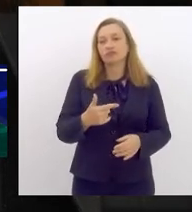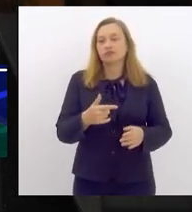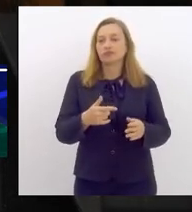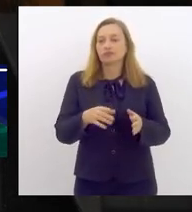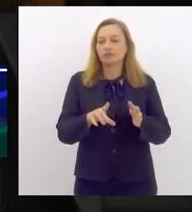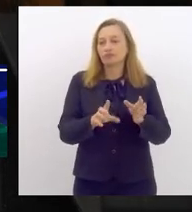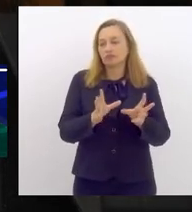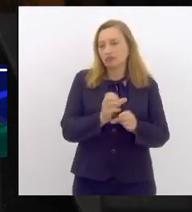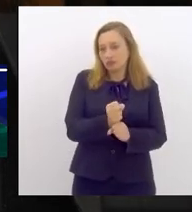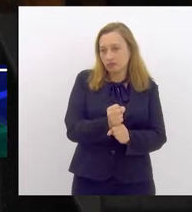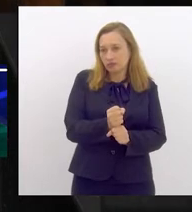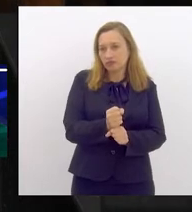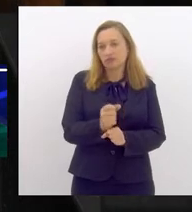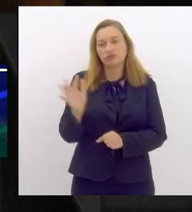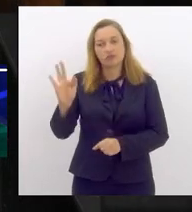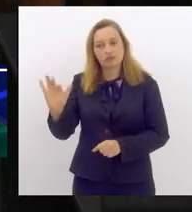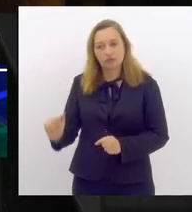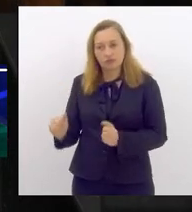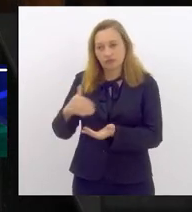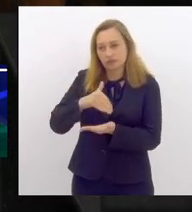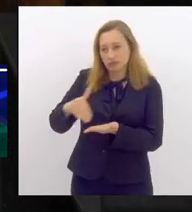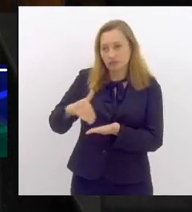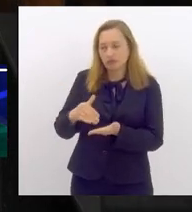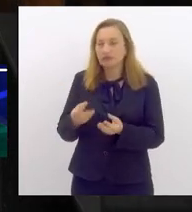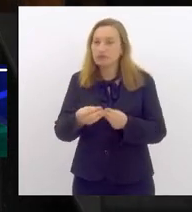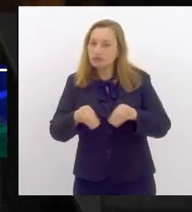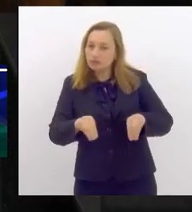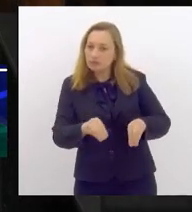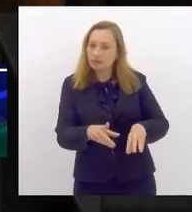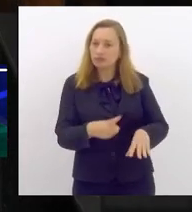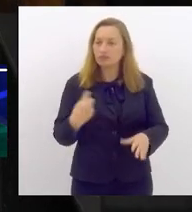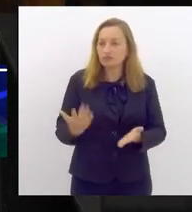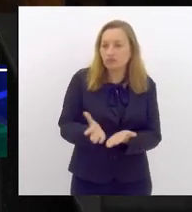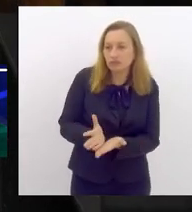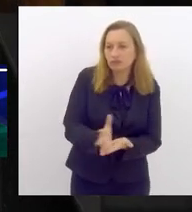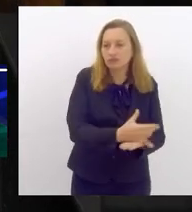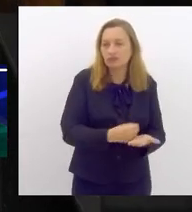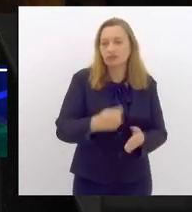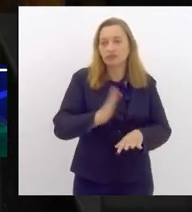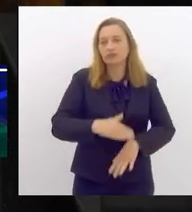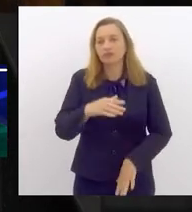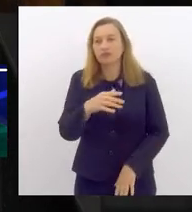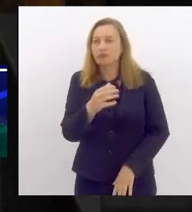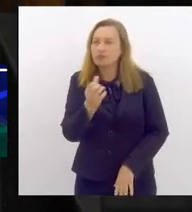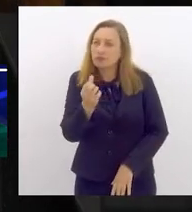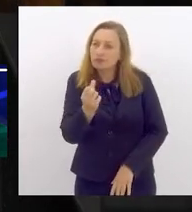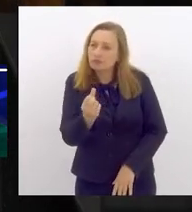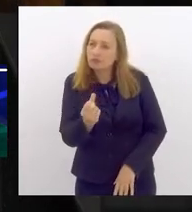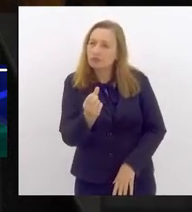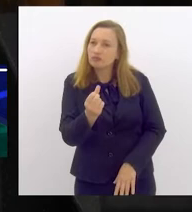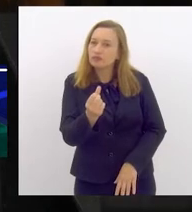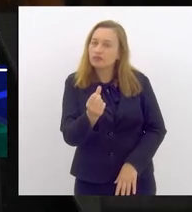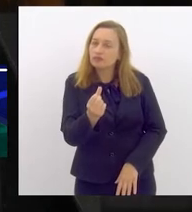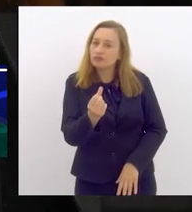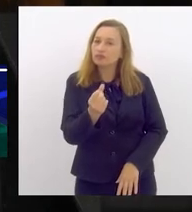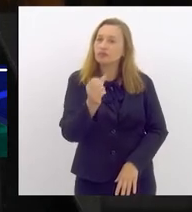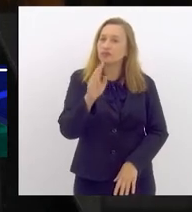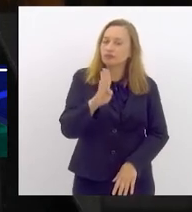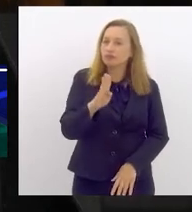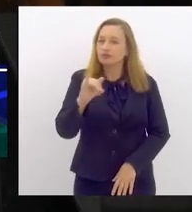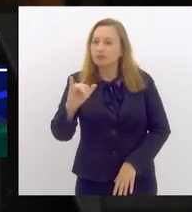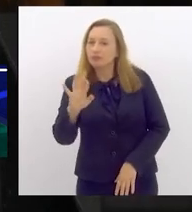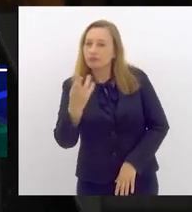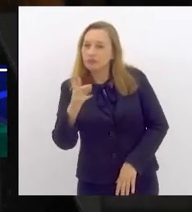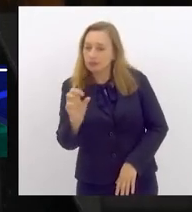Fazenda um prejuízo a nossa recadação de mais de 6,6 bilhões